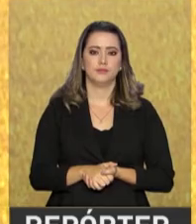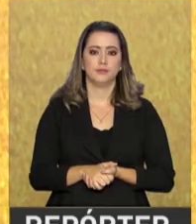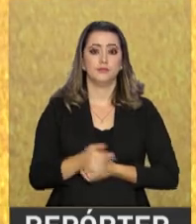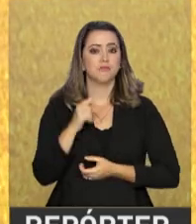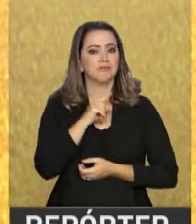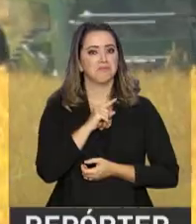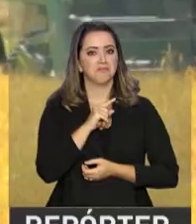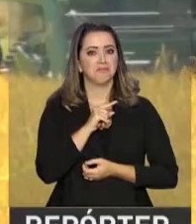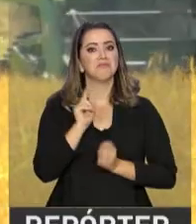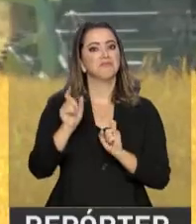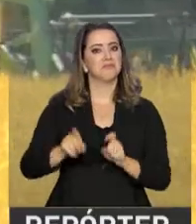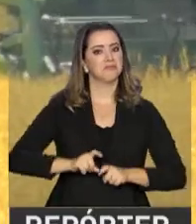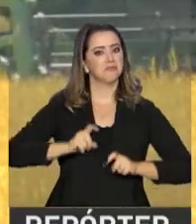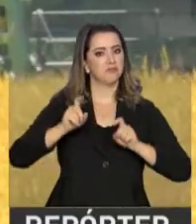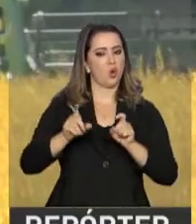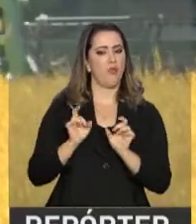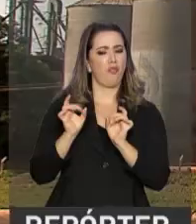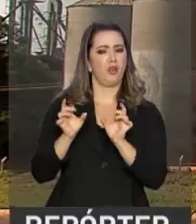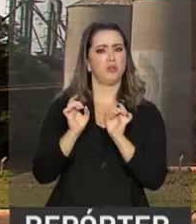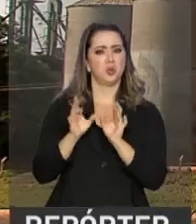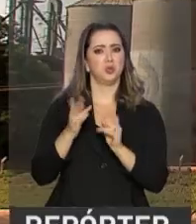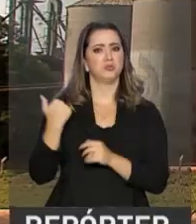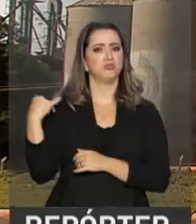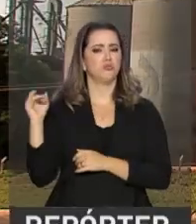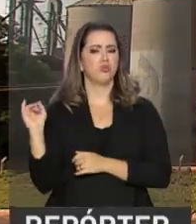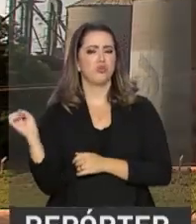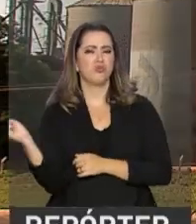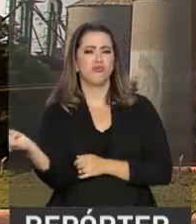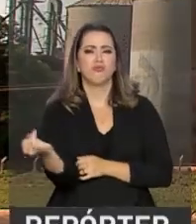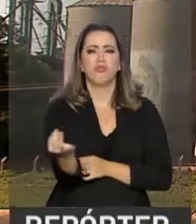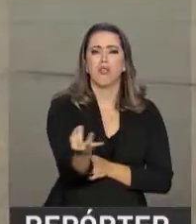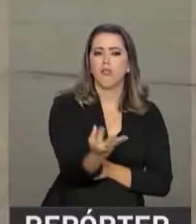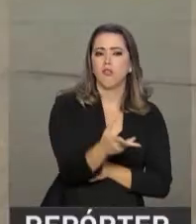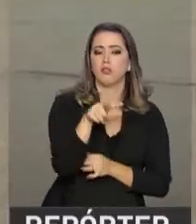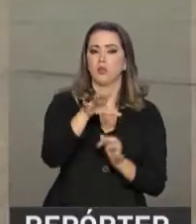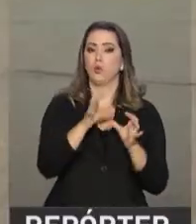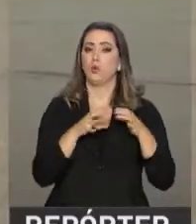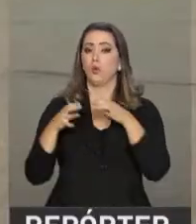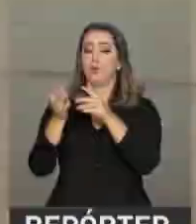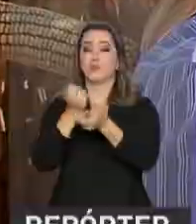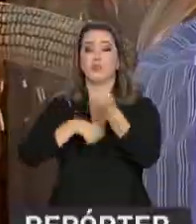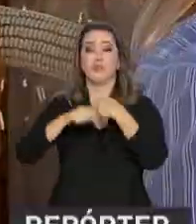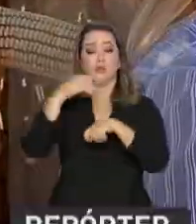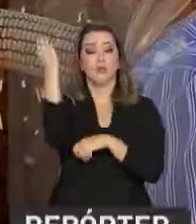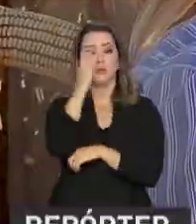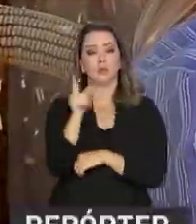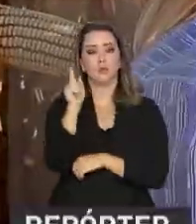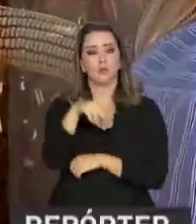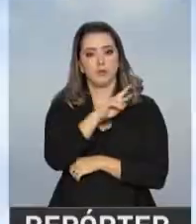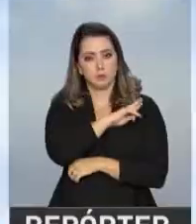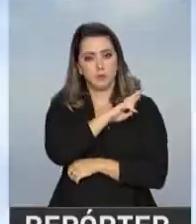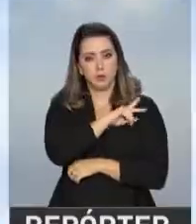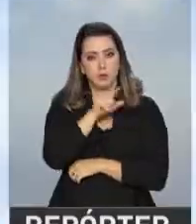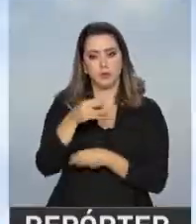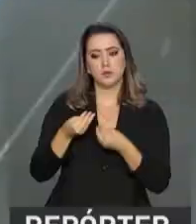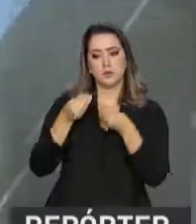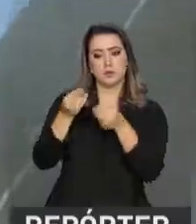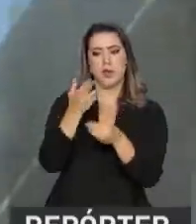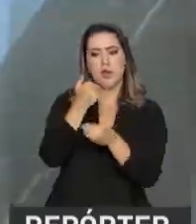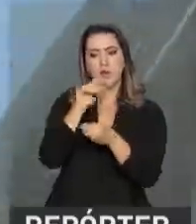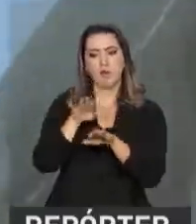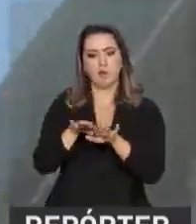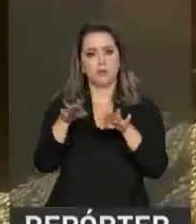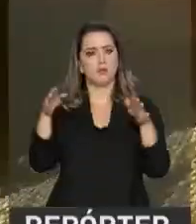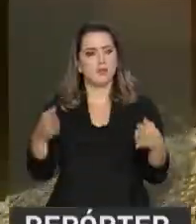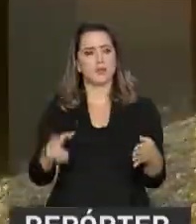o agronegócio e integra diversos setores da economia do país ele é responsável não só por garantir alimentos na